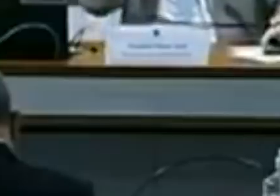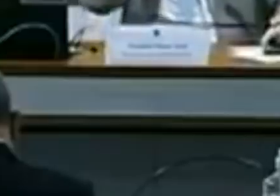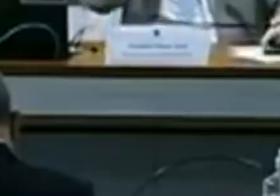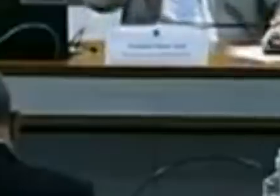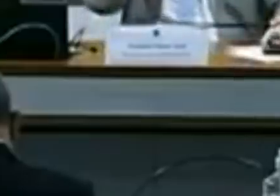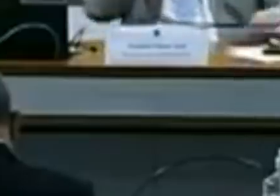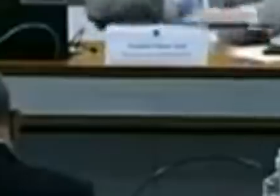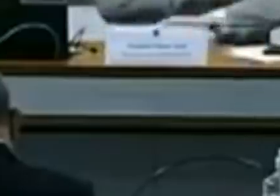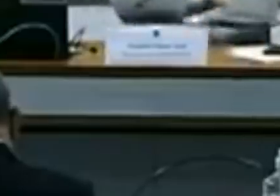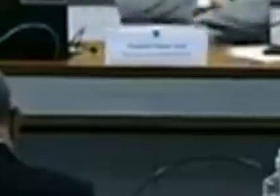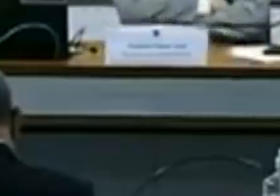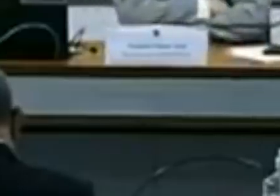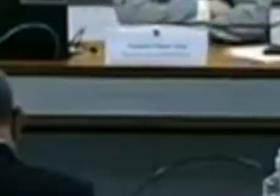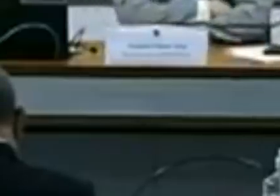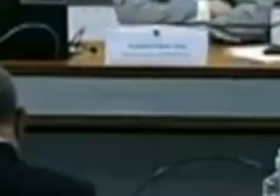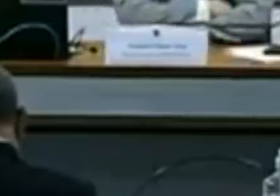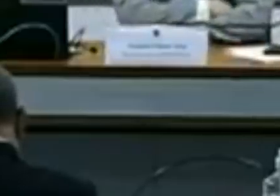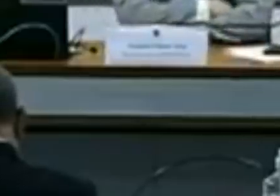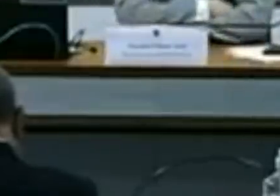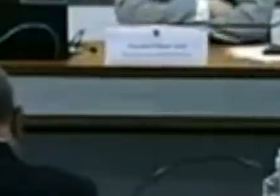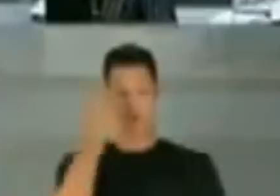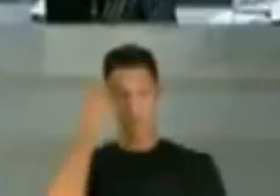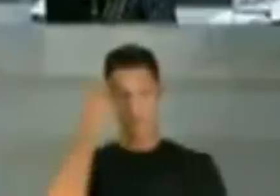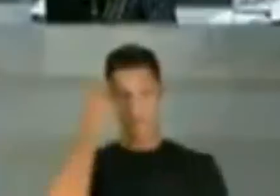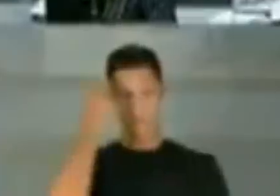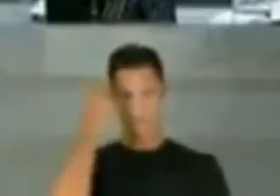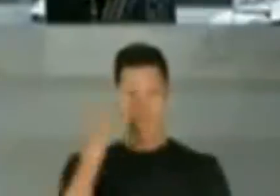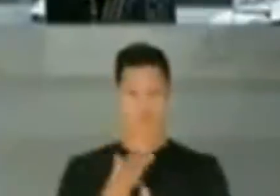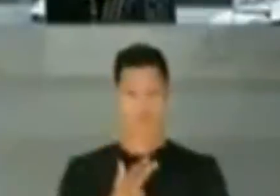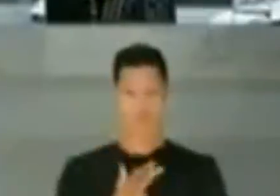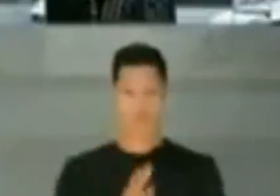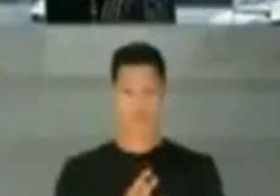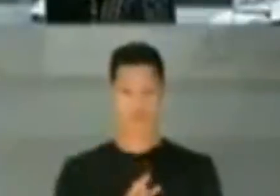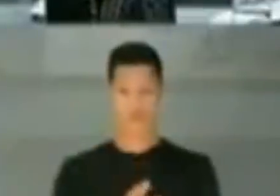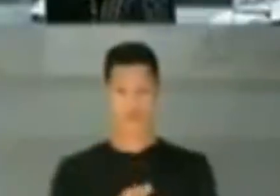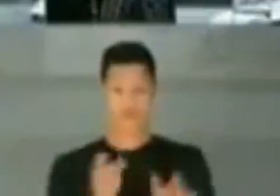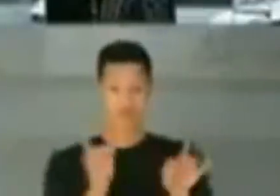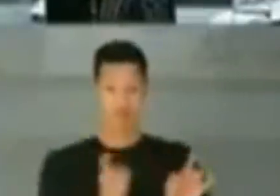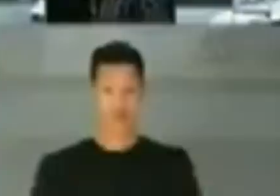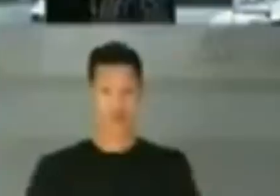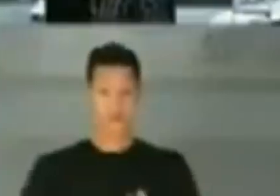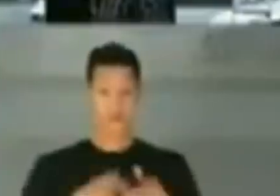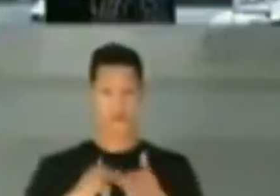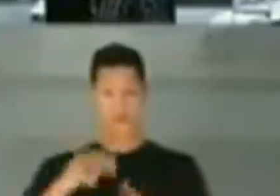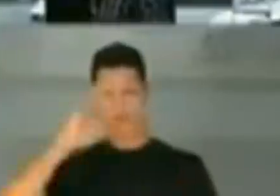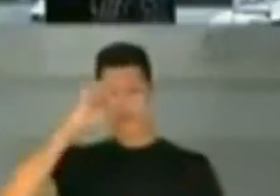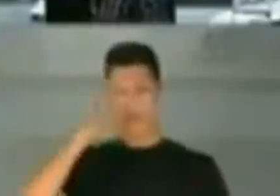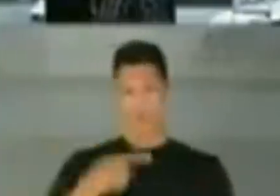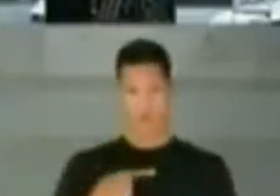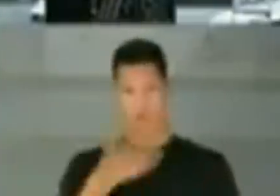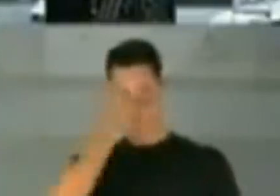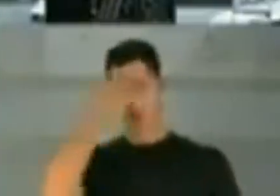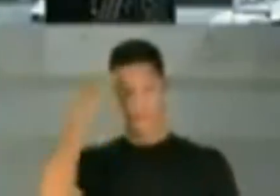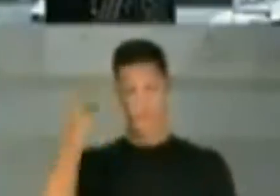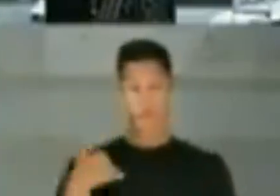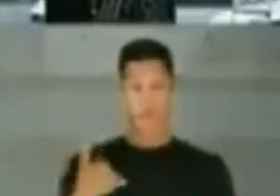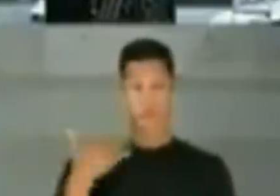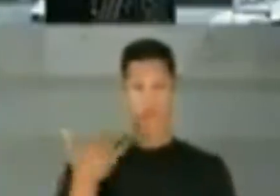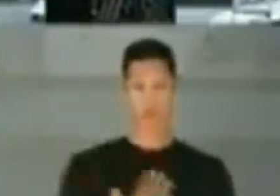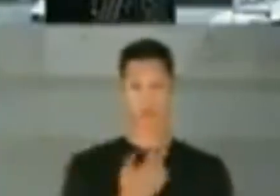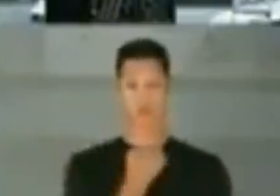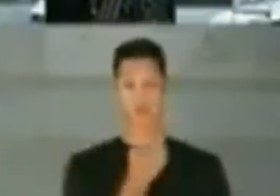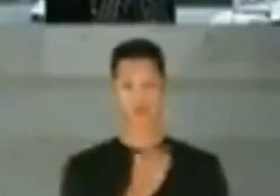Programa Nacional de Imunizações? Eu deixei o cargo por questões pessoais. Eu estou